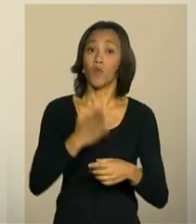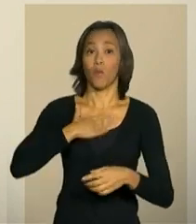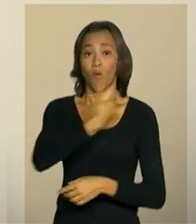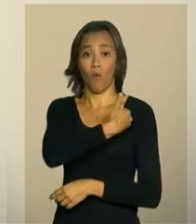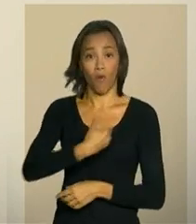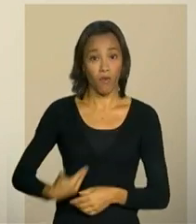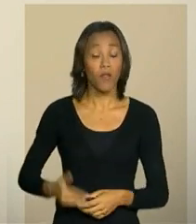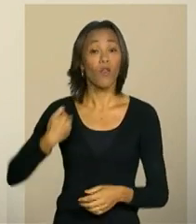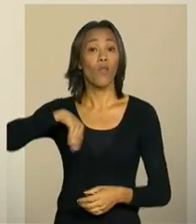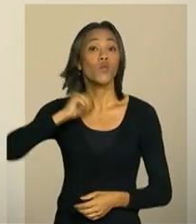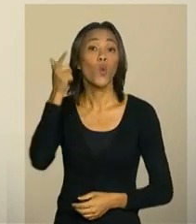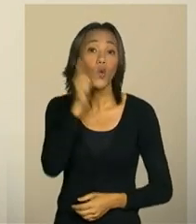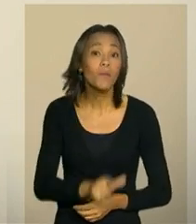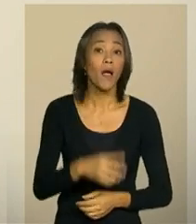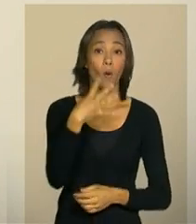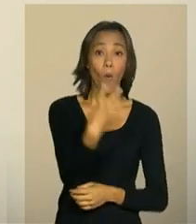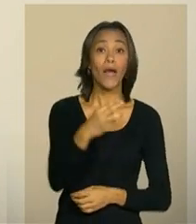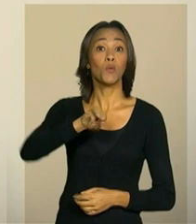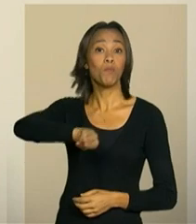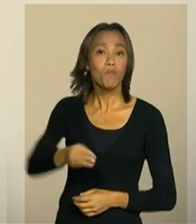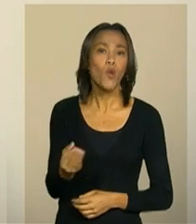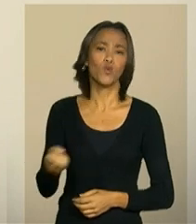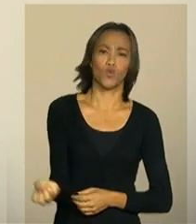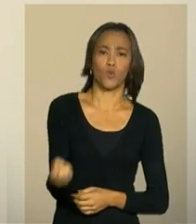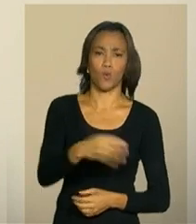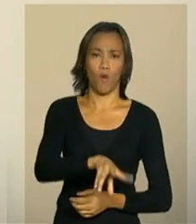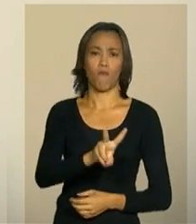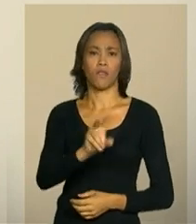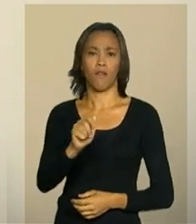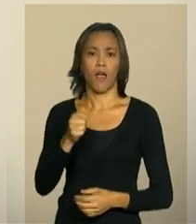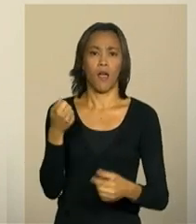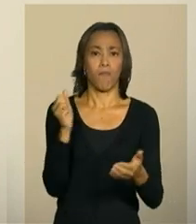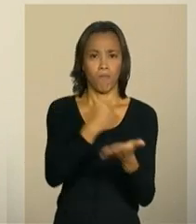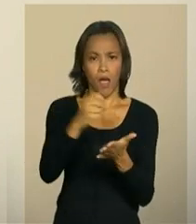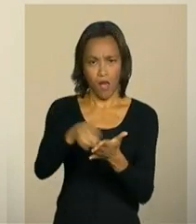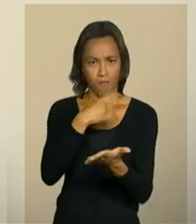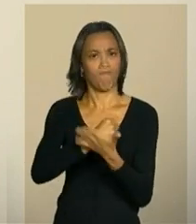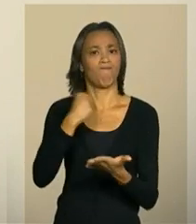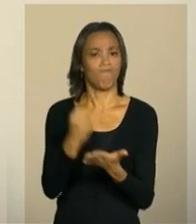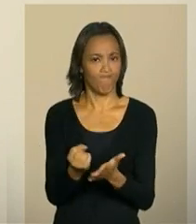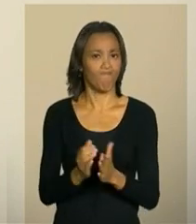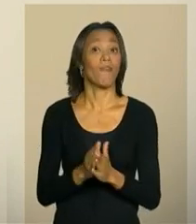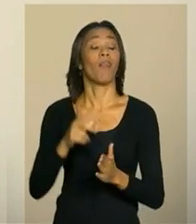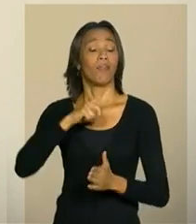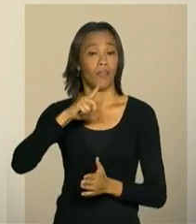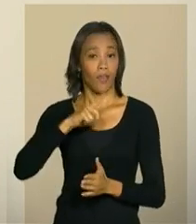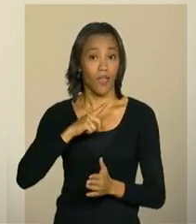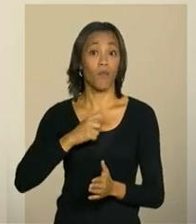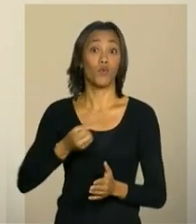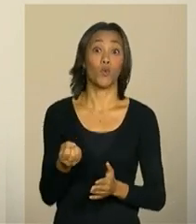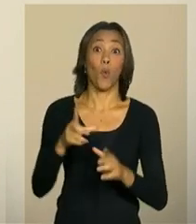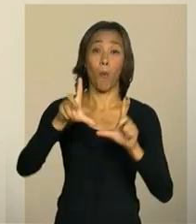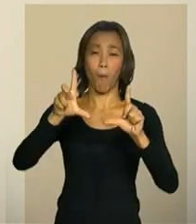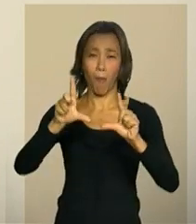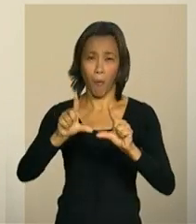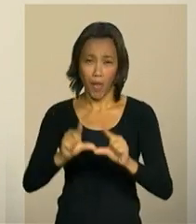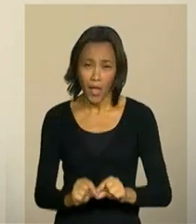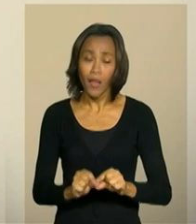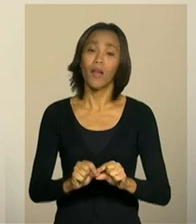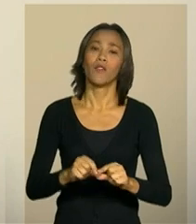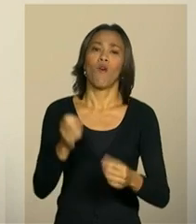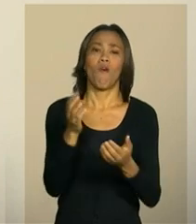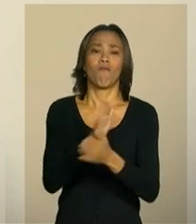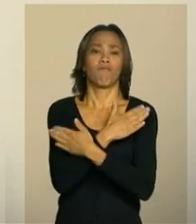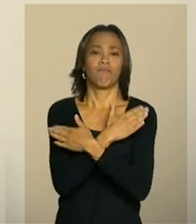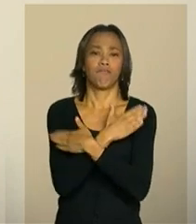governo chegamos a 4 milhões de novos empregos com carteira assinada temos o menor desemprego